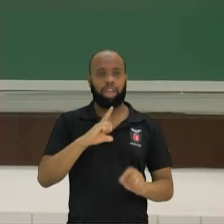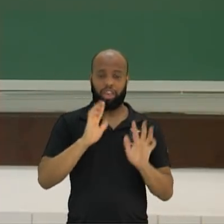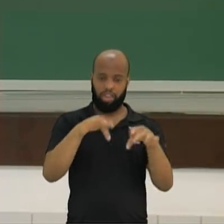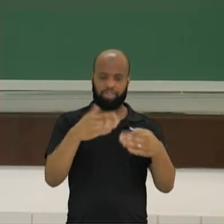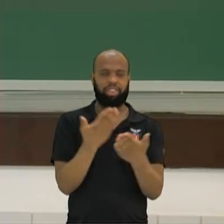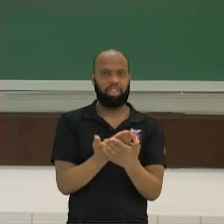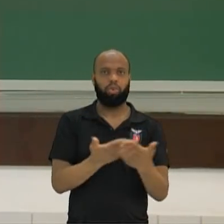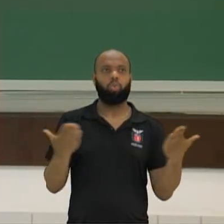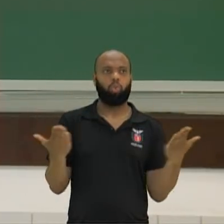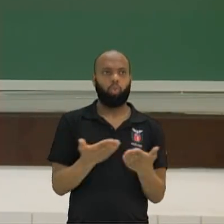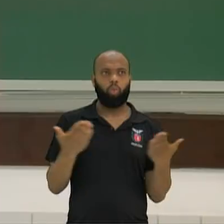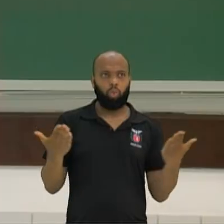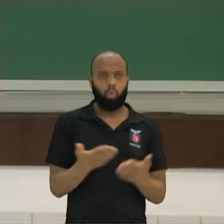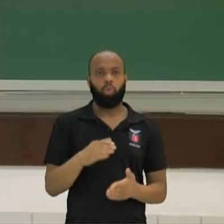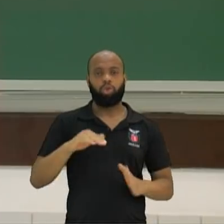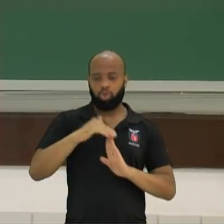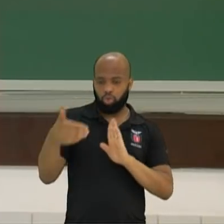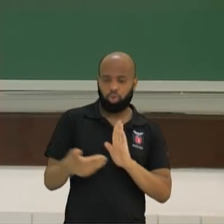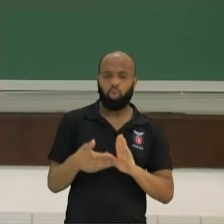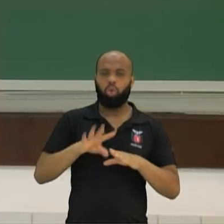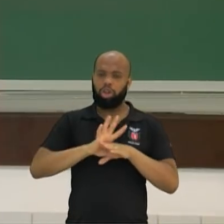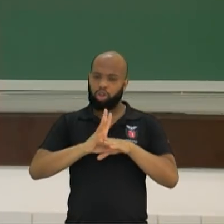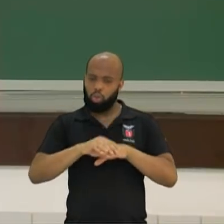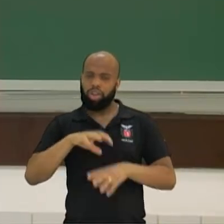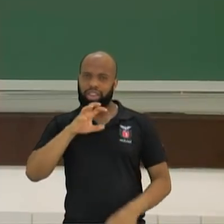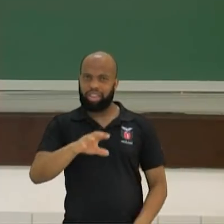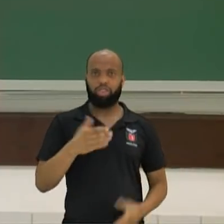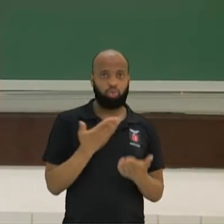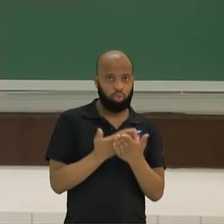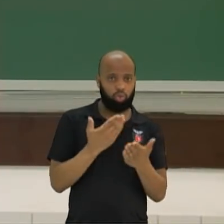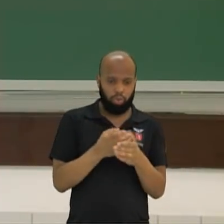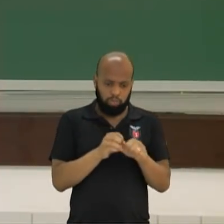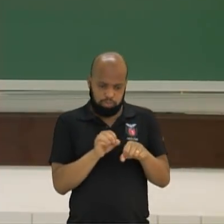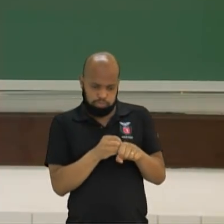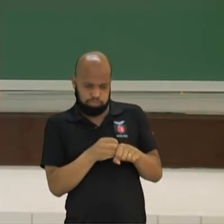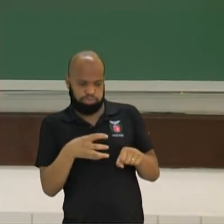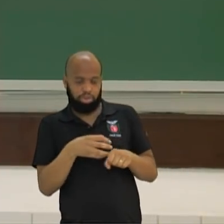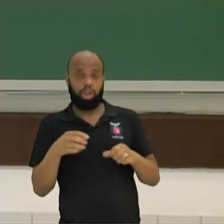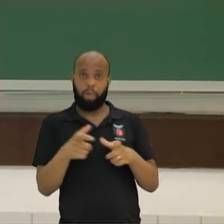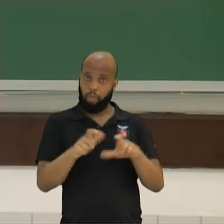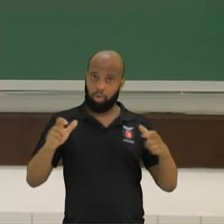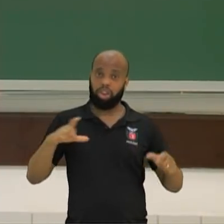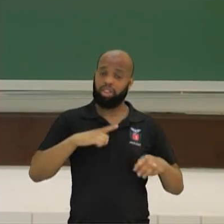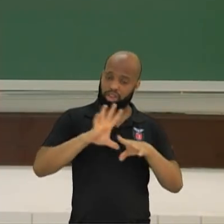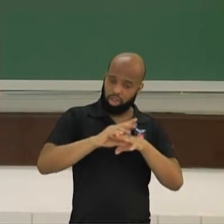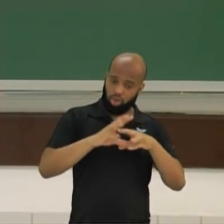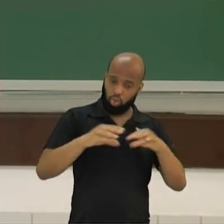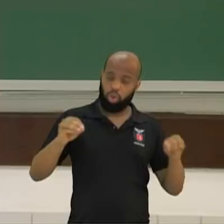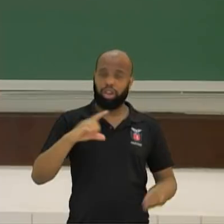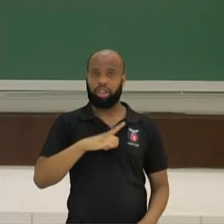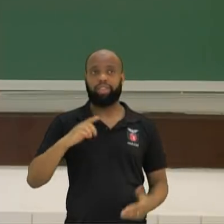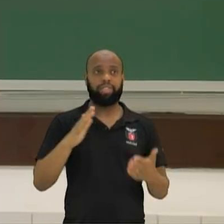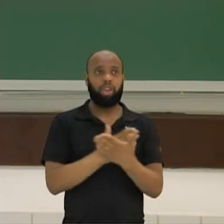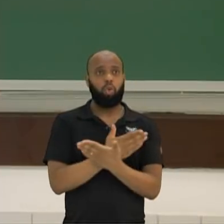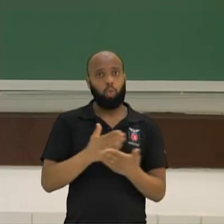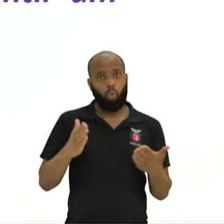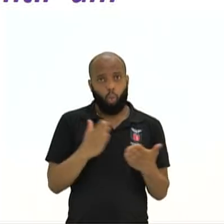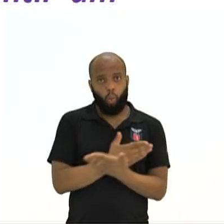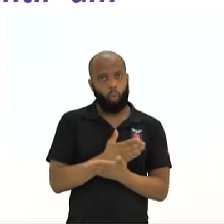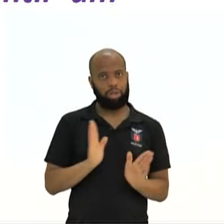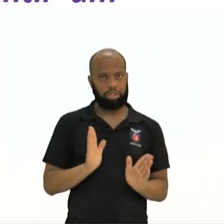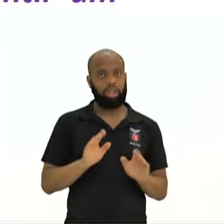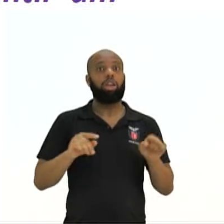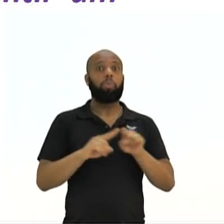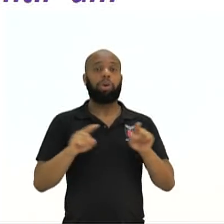olha só. Todas essas doenças, essas infecções que a gente viu, a grande maioria delas tem cura, né? Claro que quanto antes for